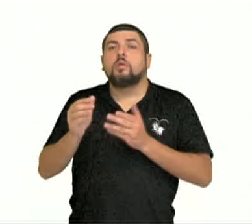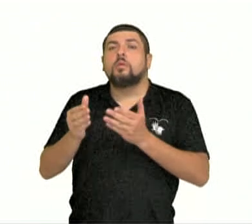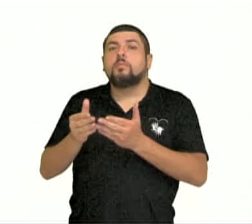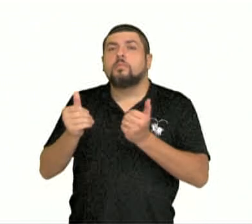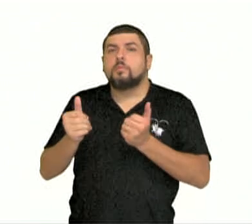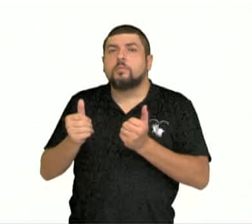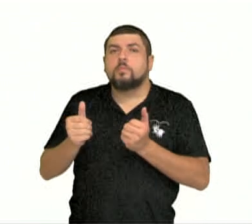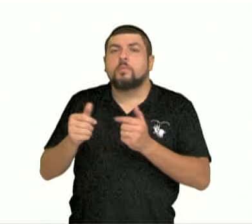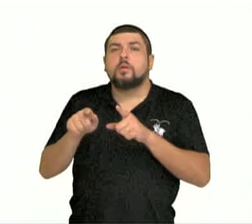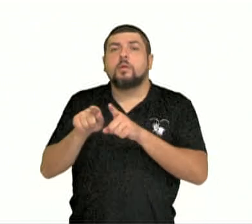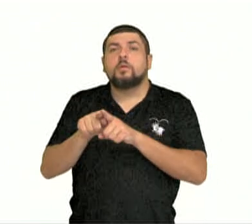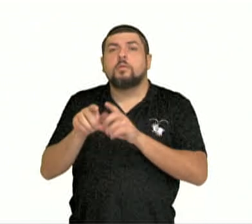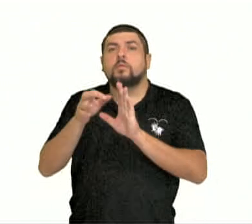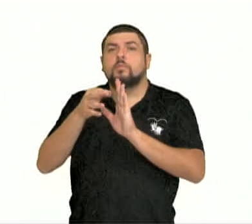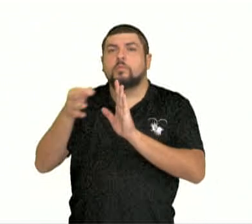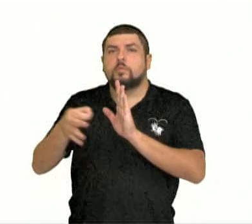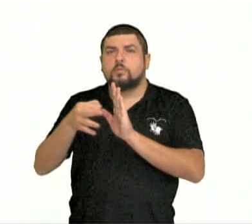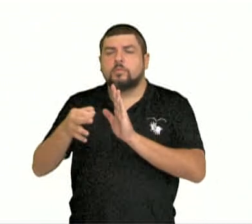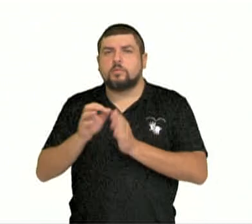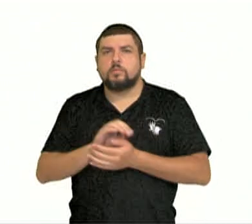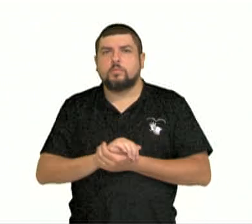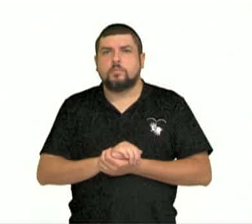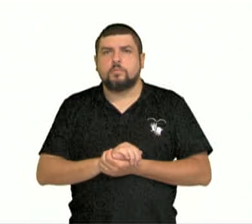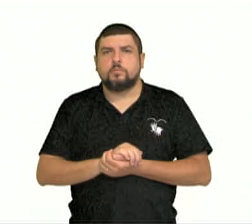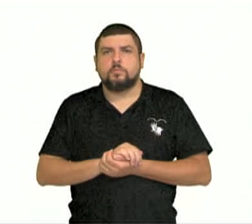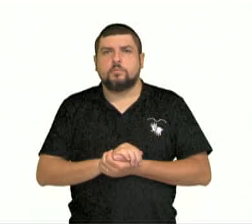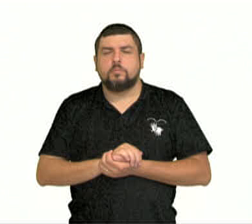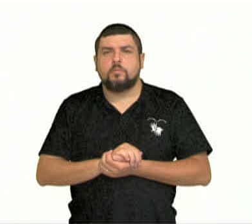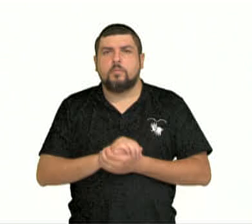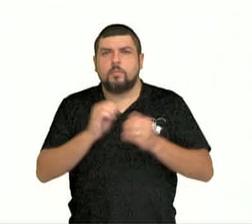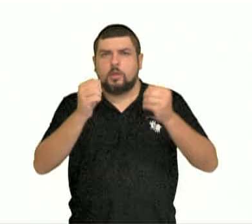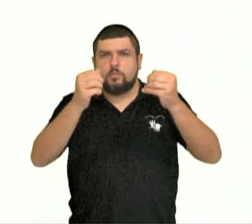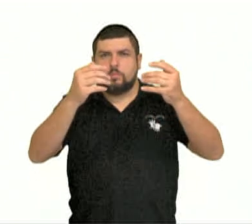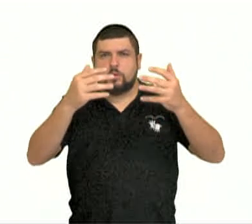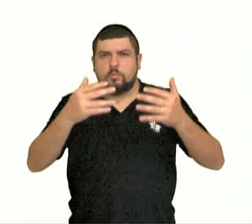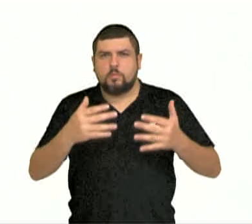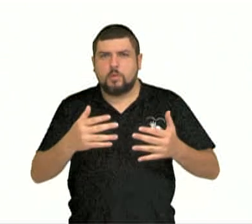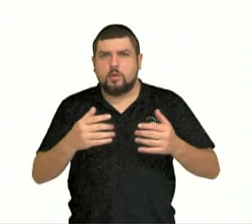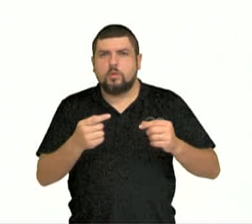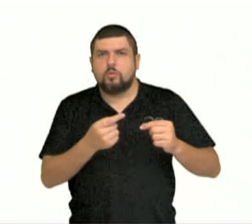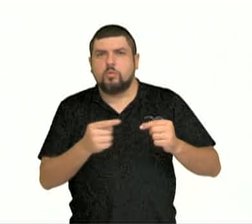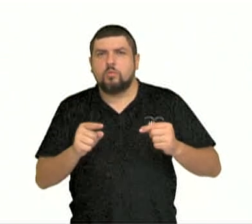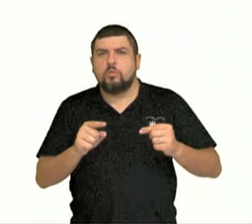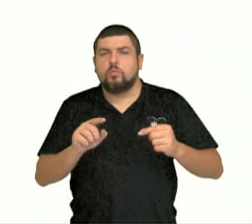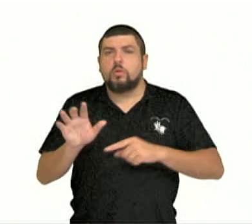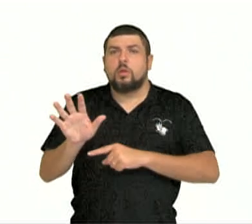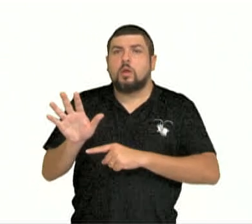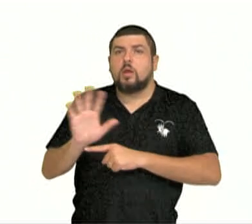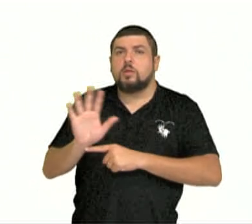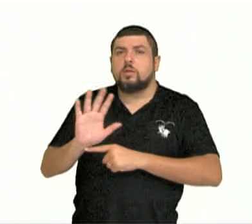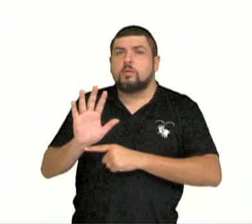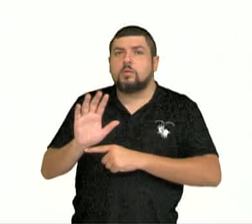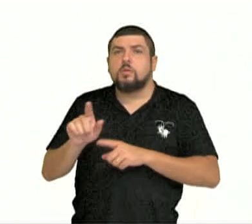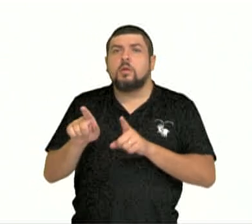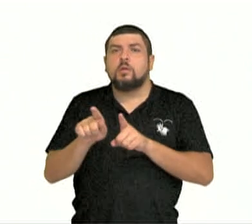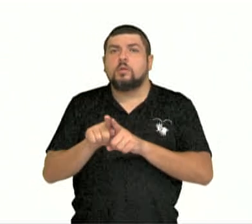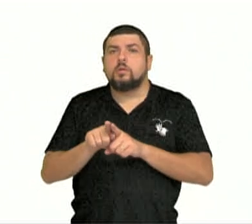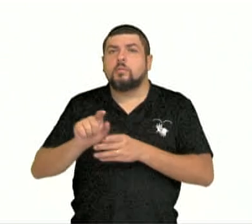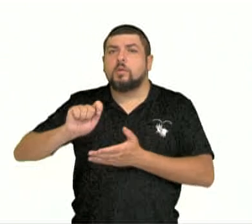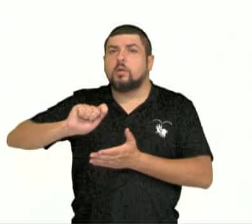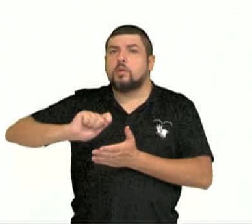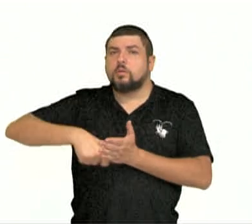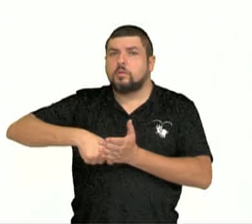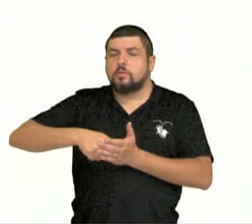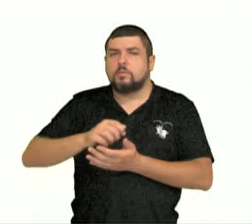justificam isso? Expressão da despedida e a minha assinatura, né? Então,